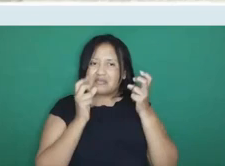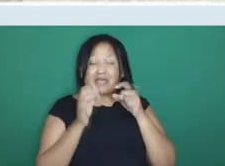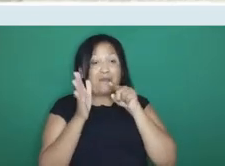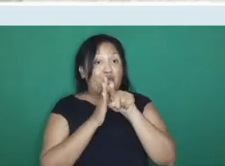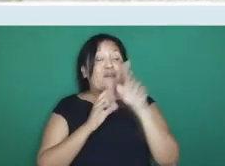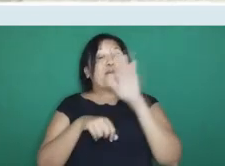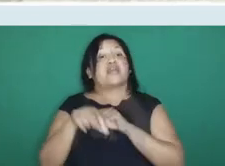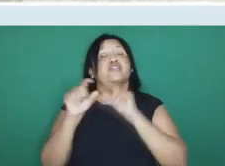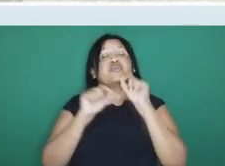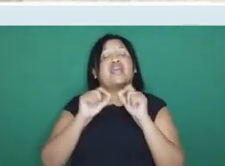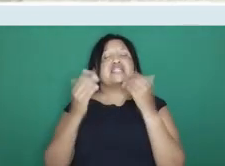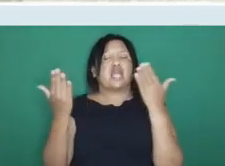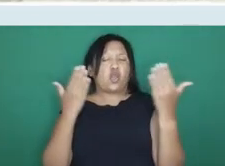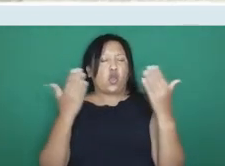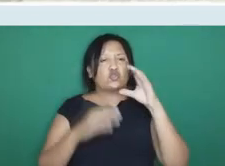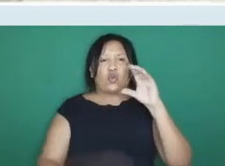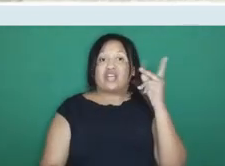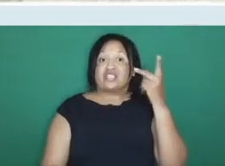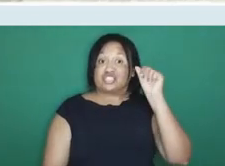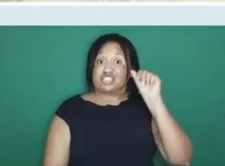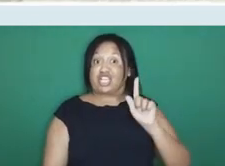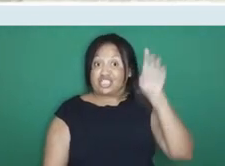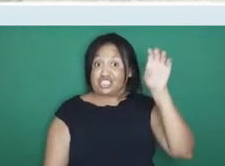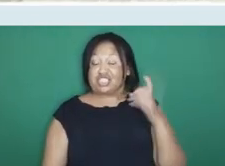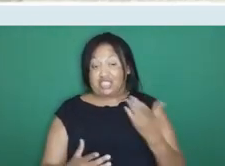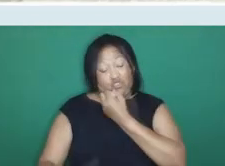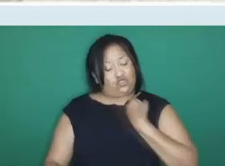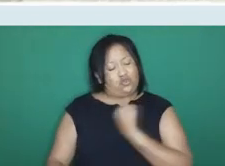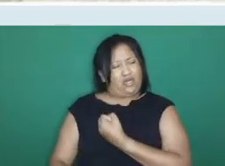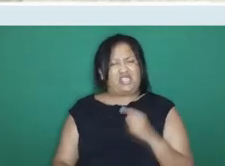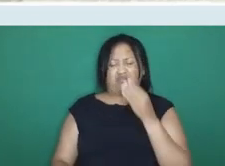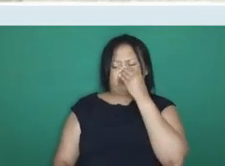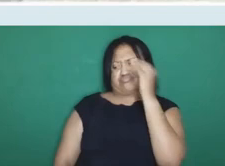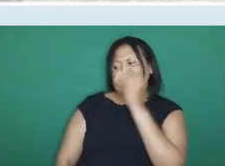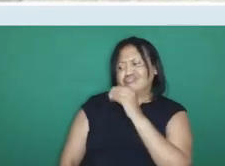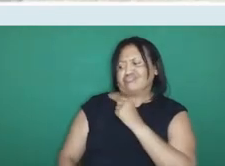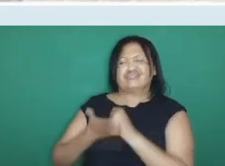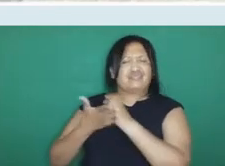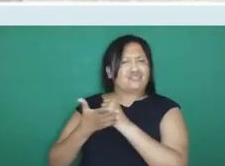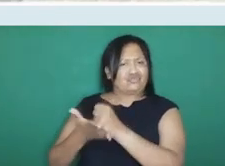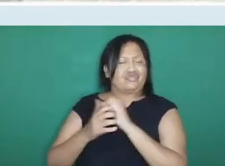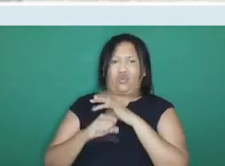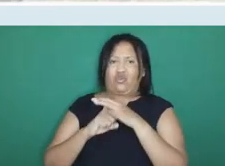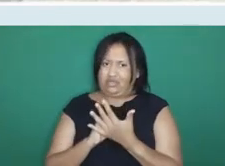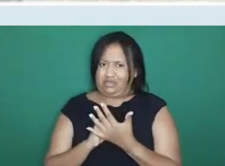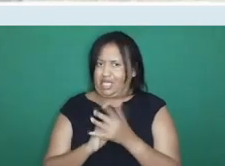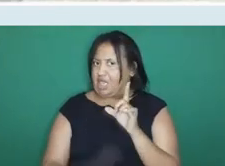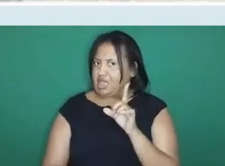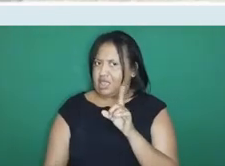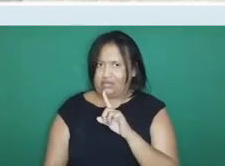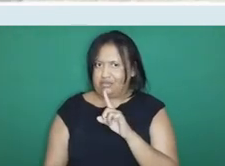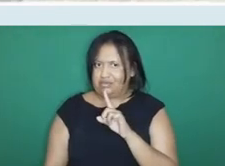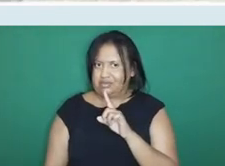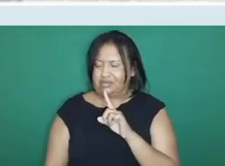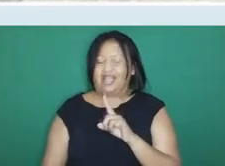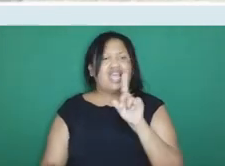a questão pede o quê De acordo com a charge o Superman não demonstra interesse em ajudar no combate do coronavírus não é isso